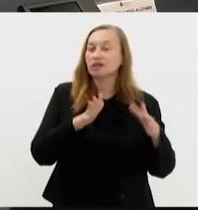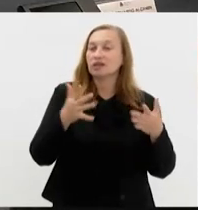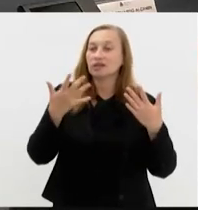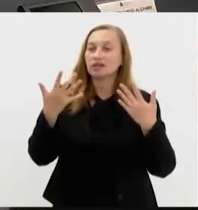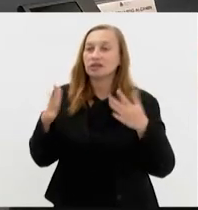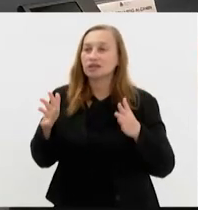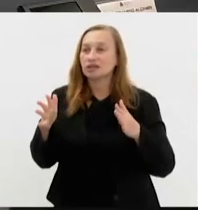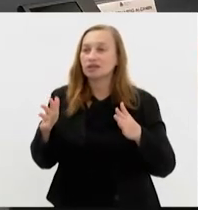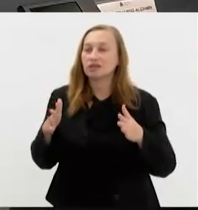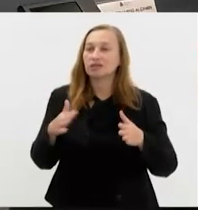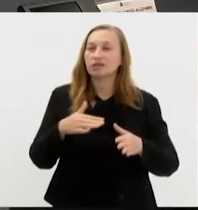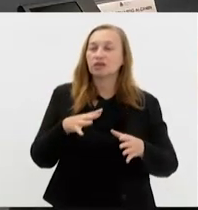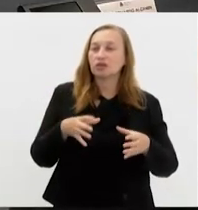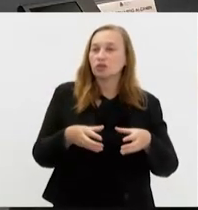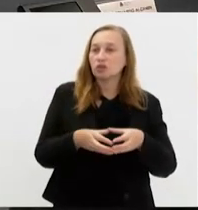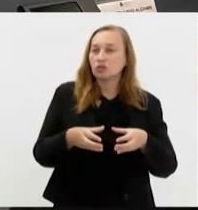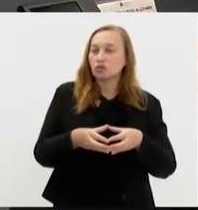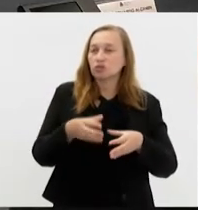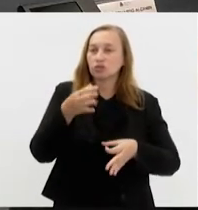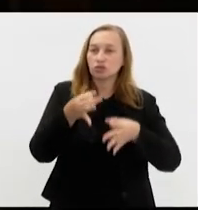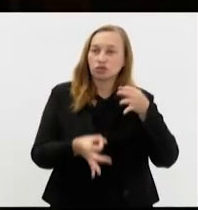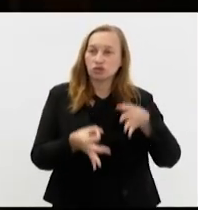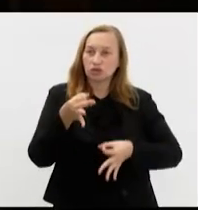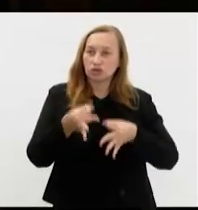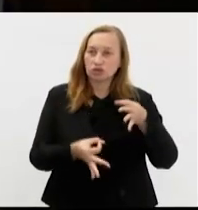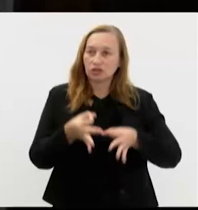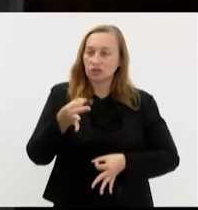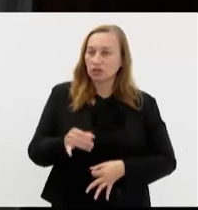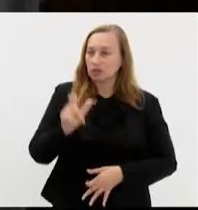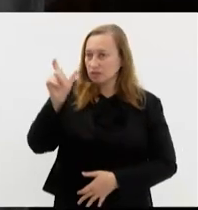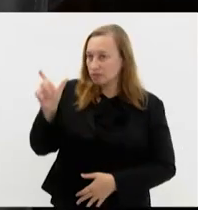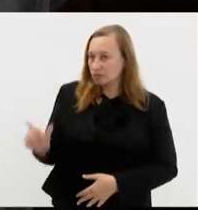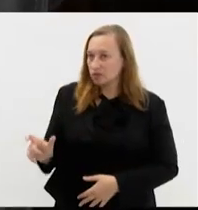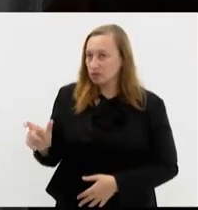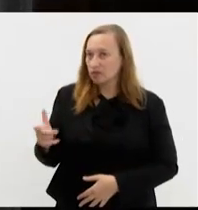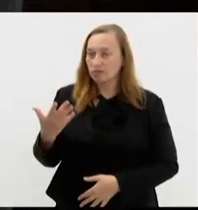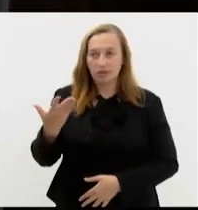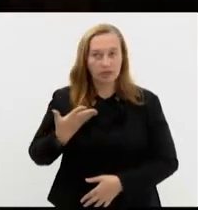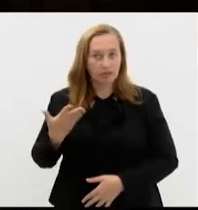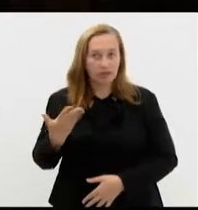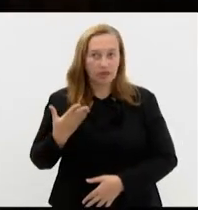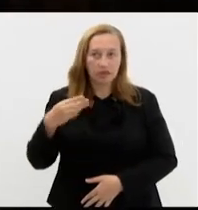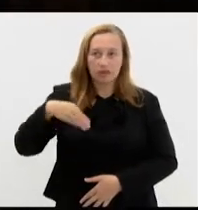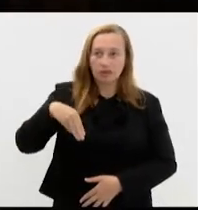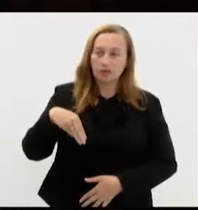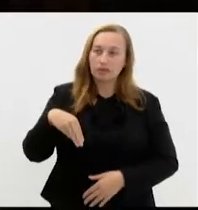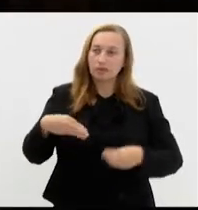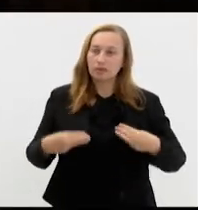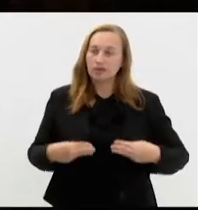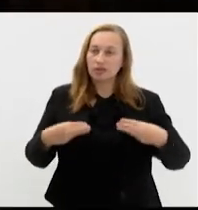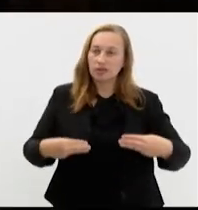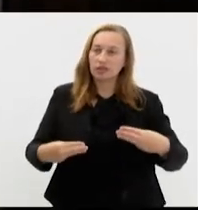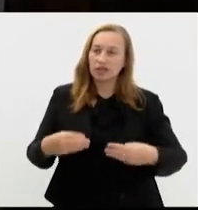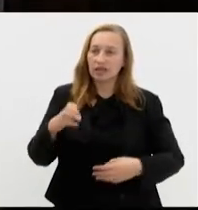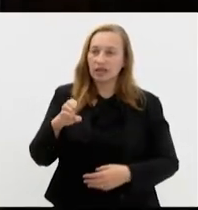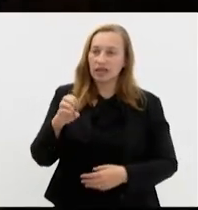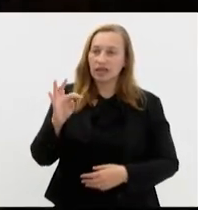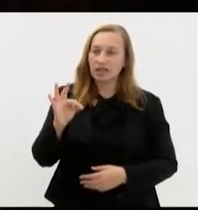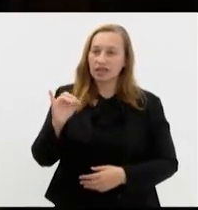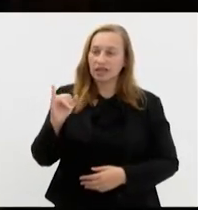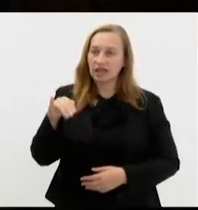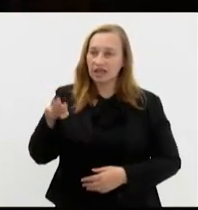membros do Judiciário na pessoa da minha agora amiga ministra Edilene Lobo aqui à minha